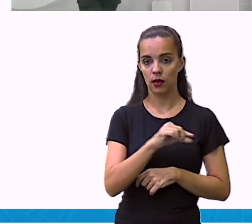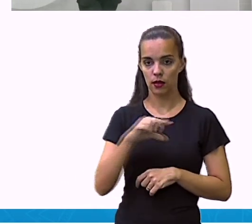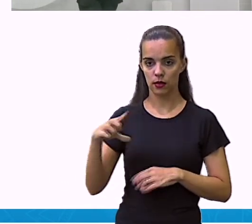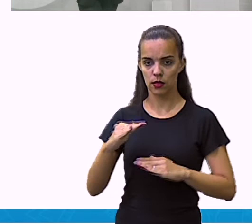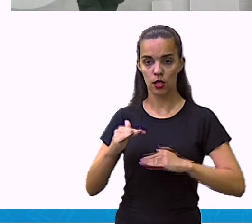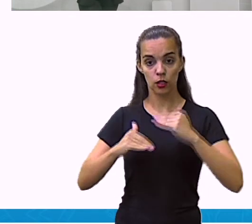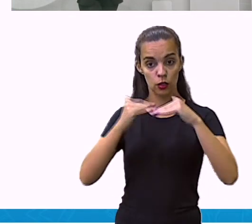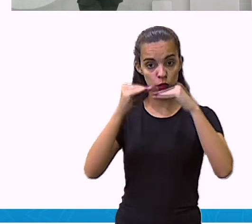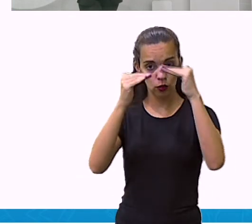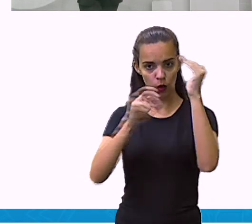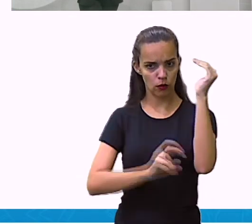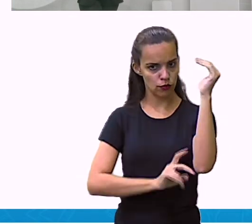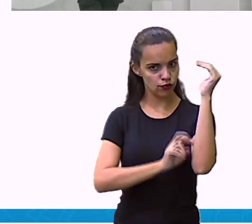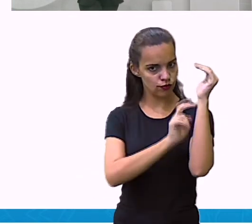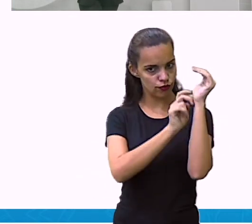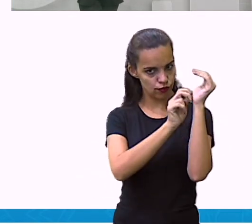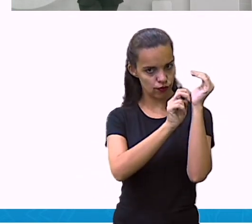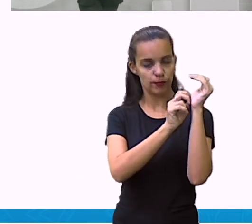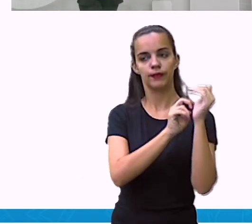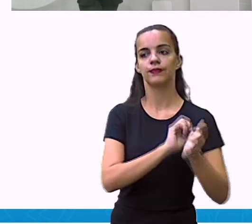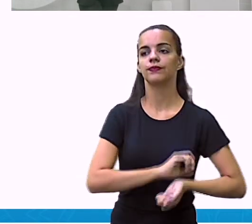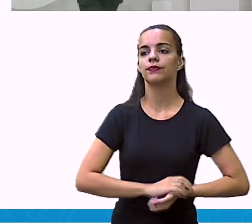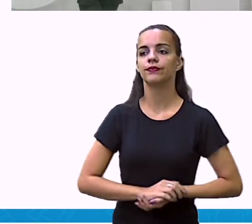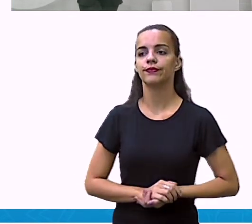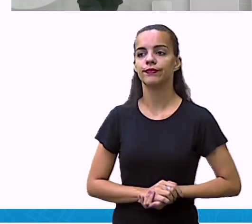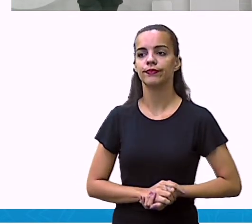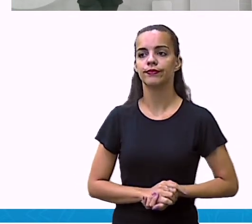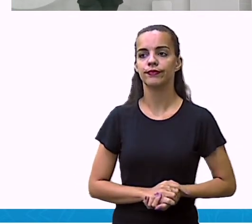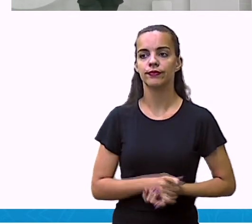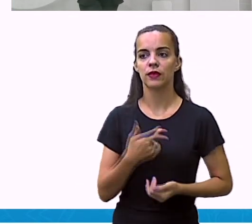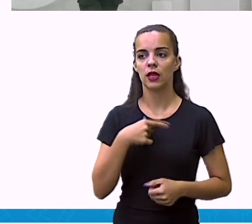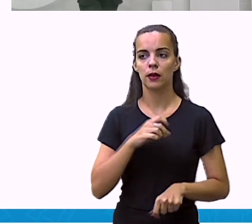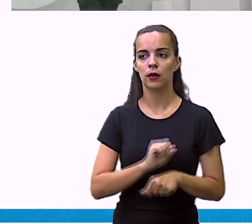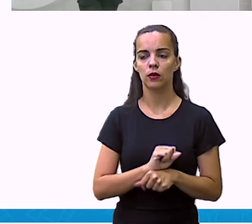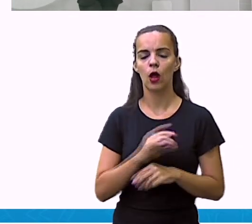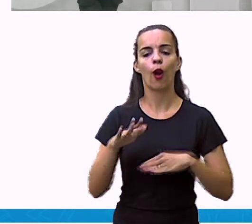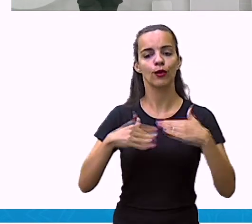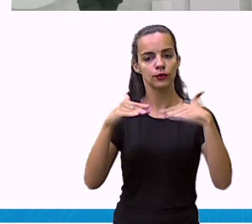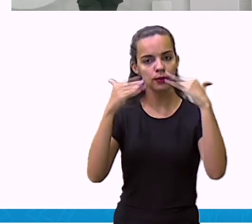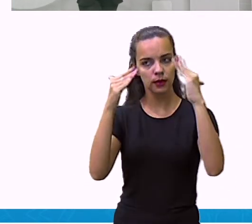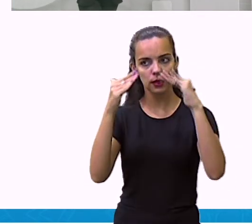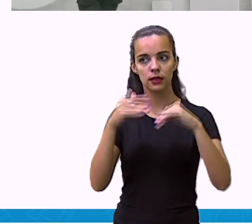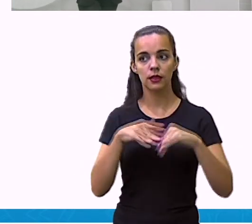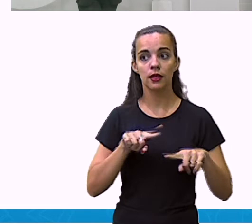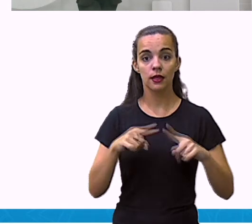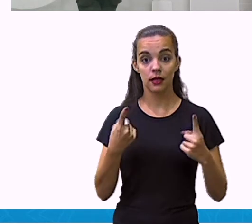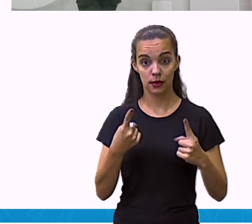sobe, só lembrar da sua idade, que não vai parar. E a ordem